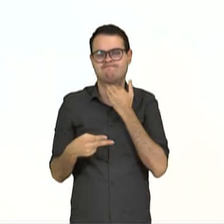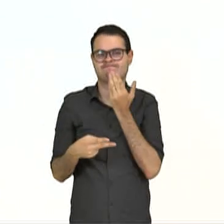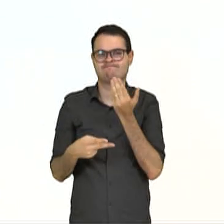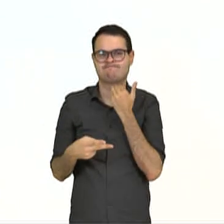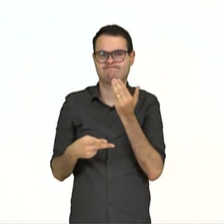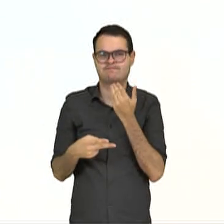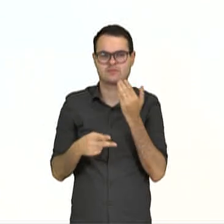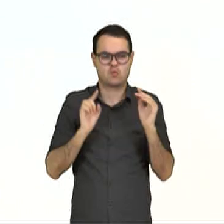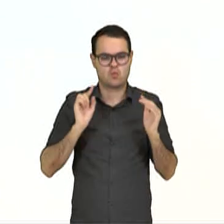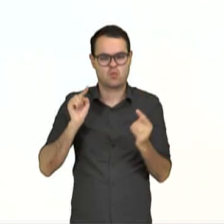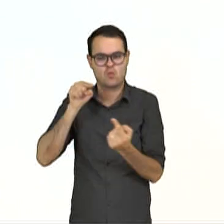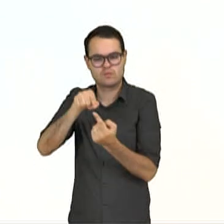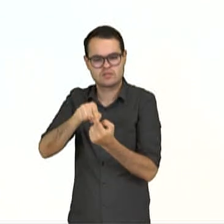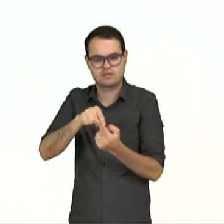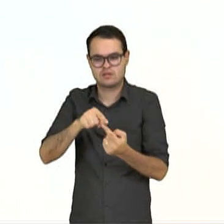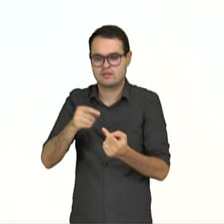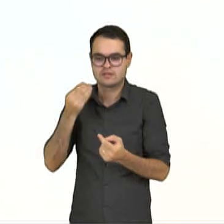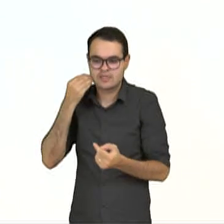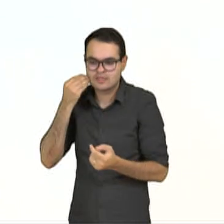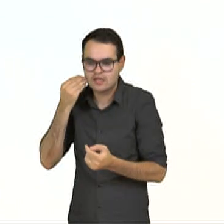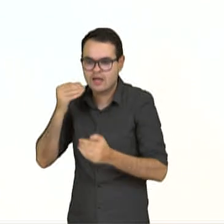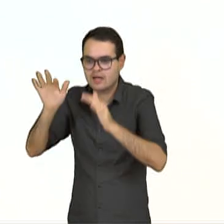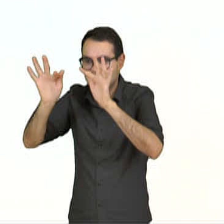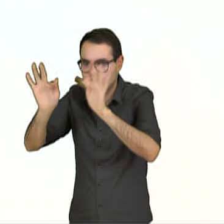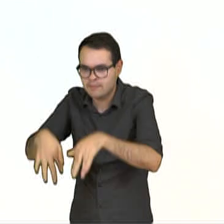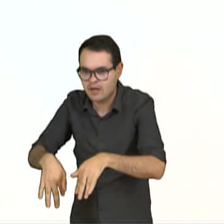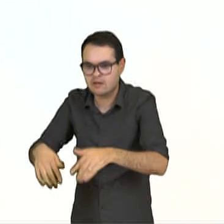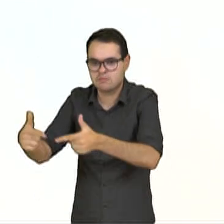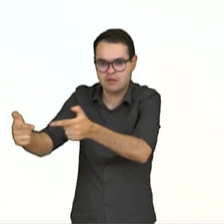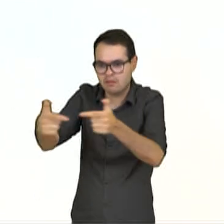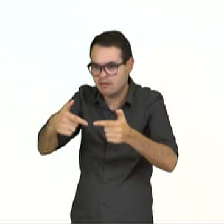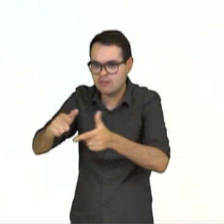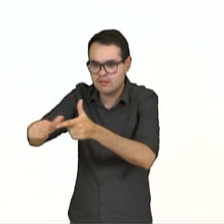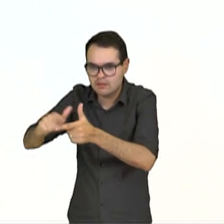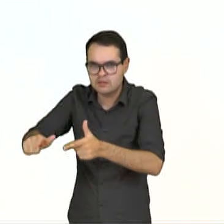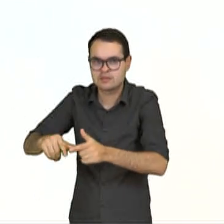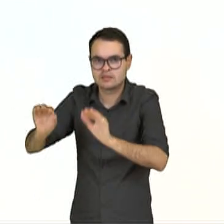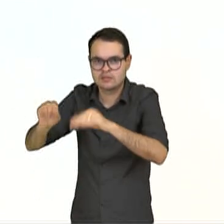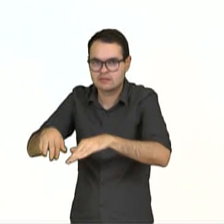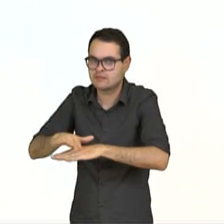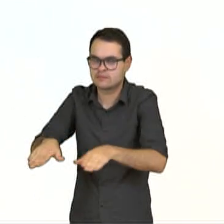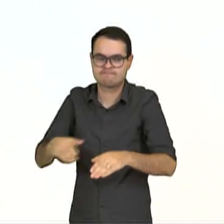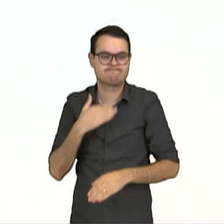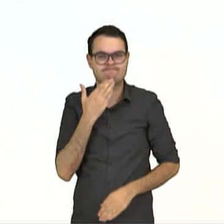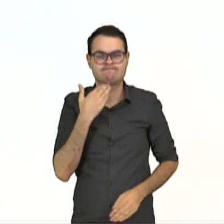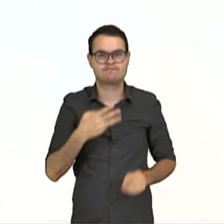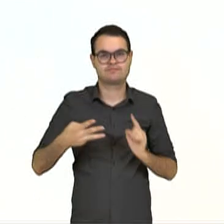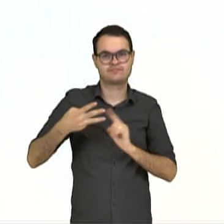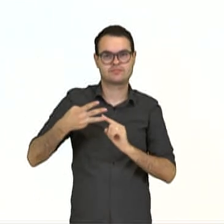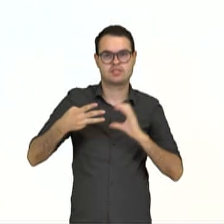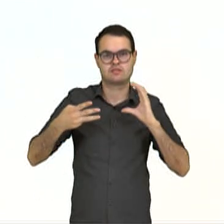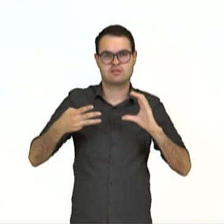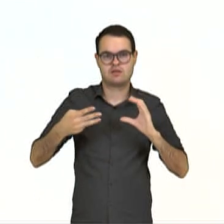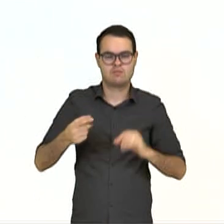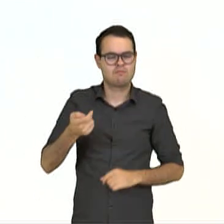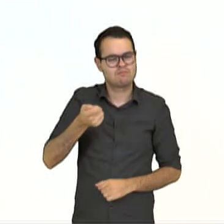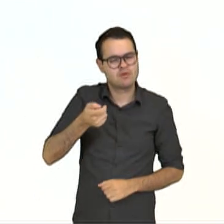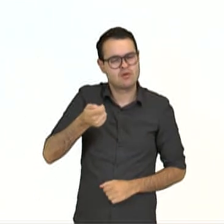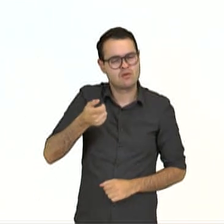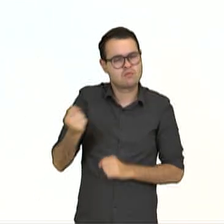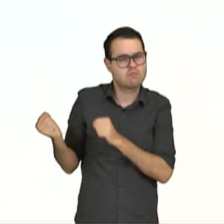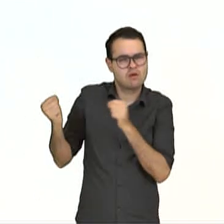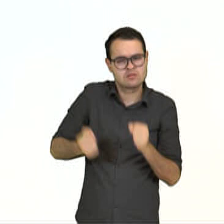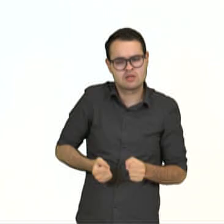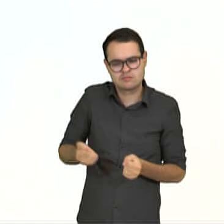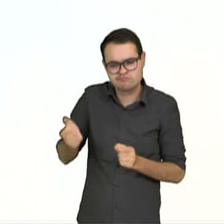em seu objetivo de conter os conflitos internacionais. C, possui um baixo poder de convencimento sobre